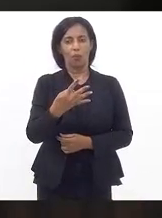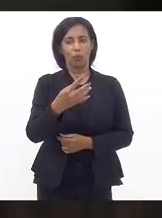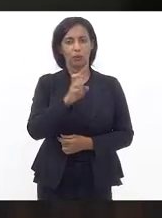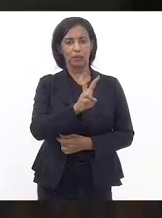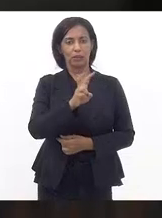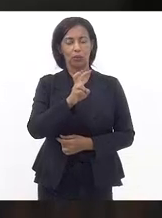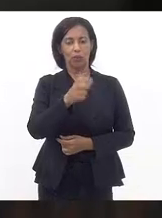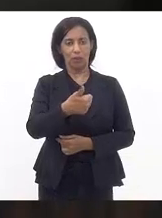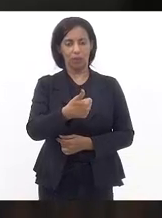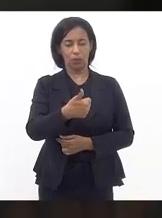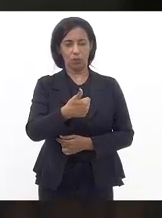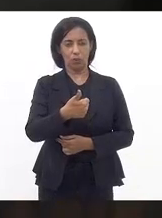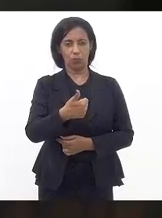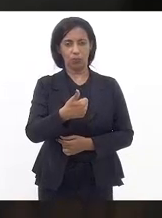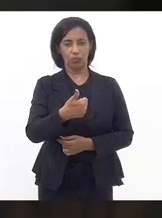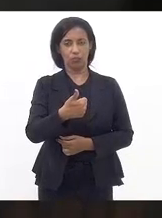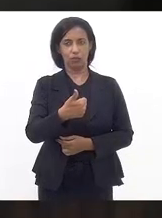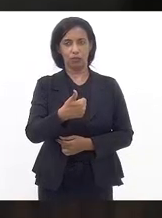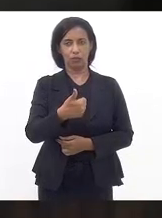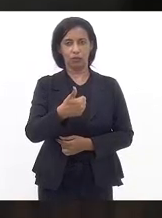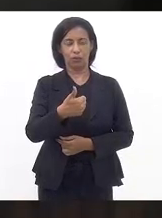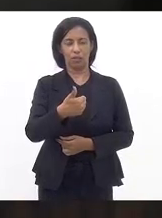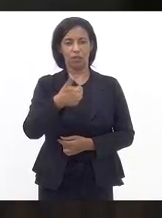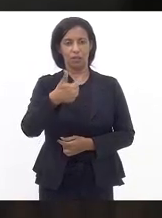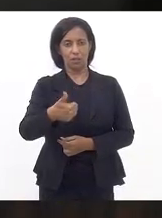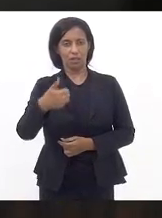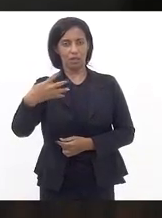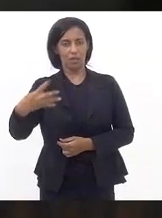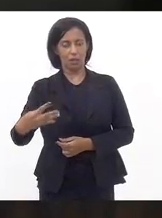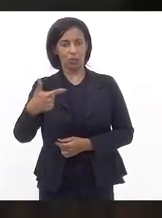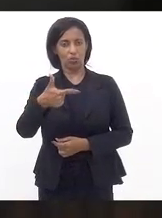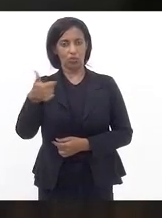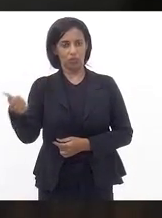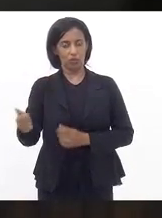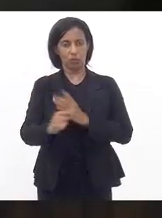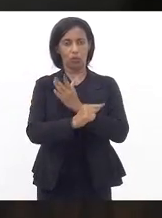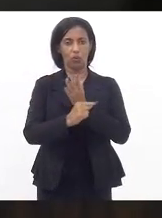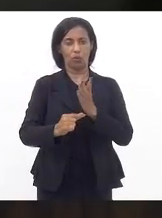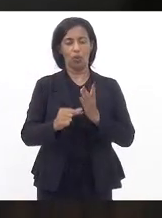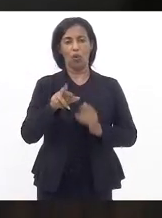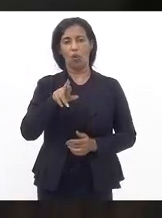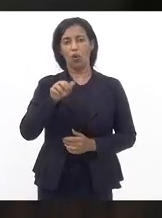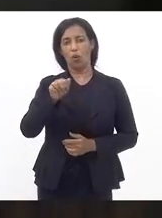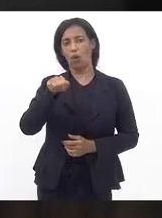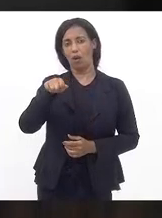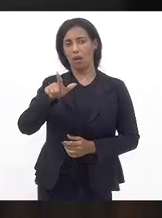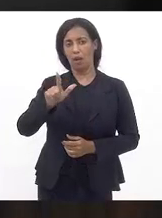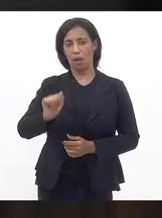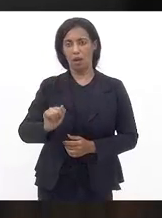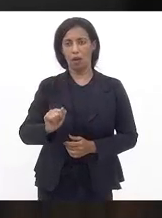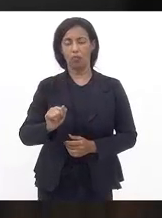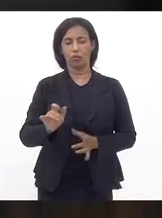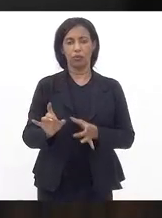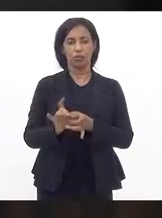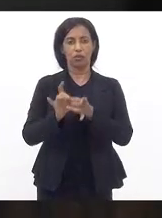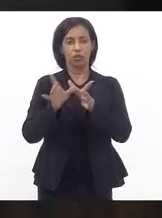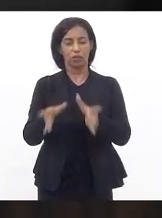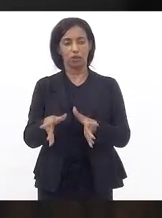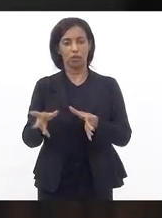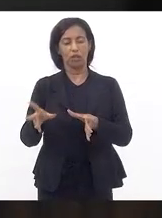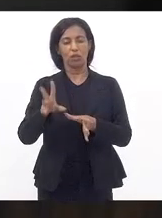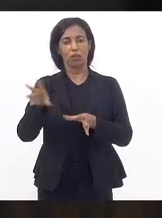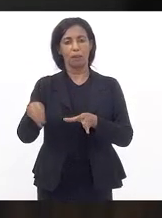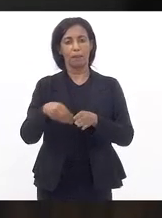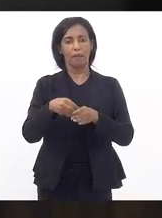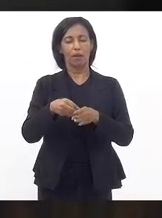número 51 5114 2021 de autoria do deputado Ronaldo Anchieta que dispõe sobre